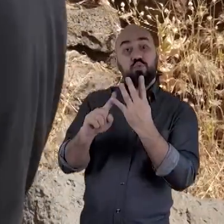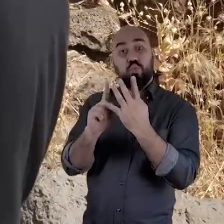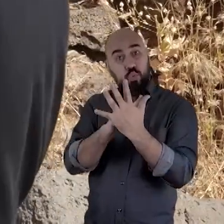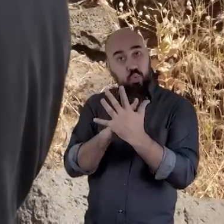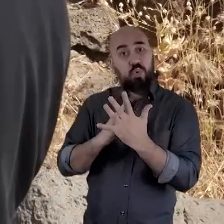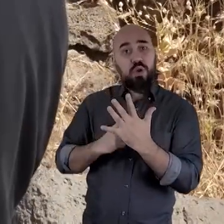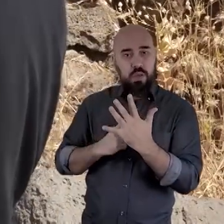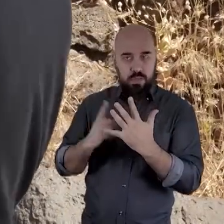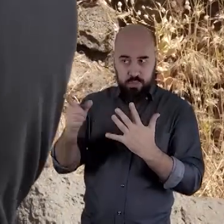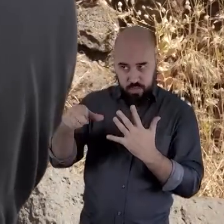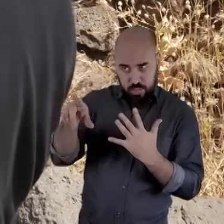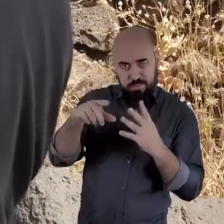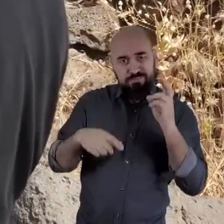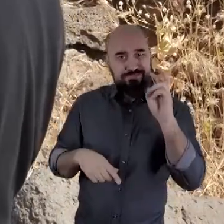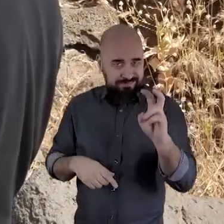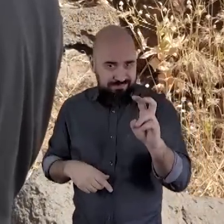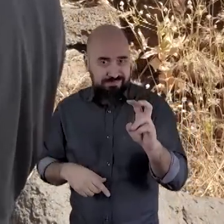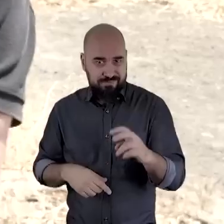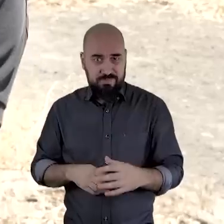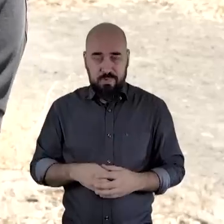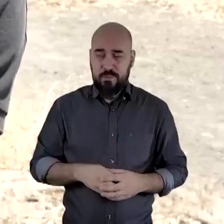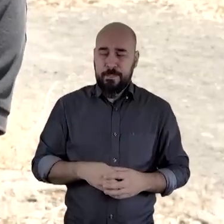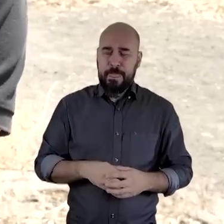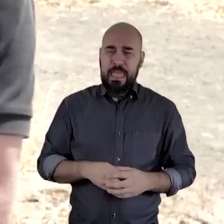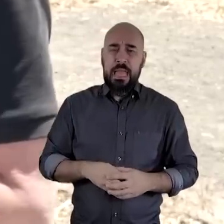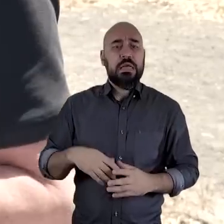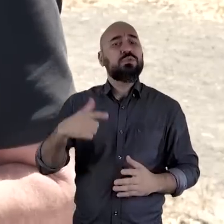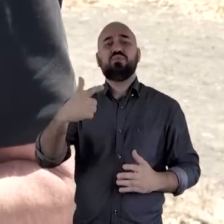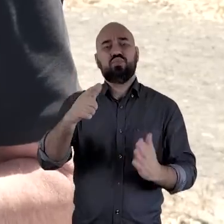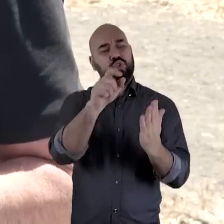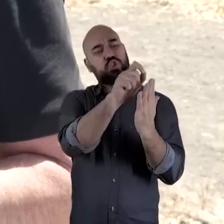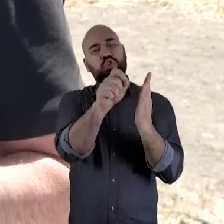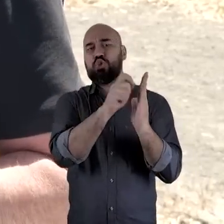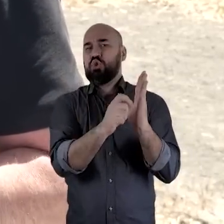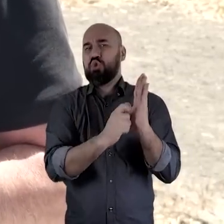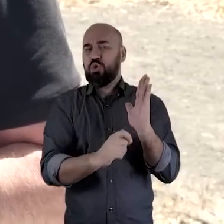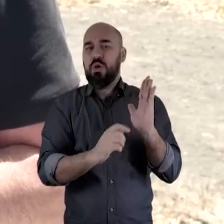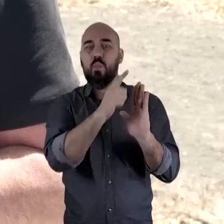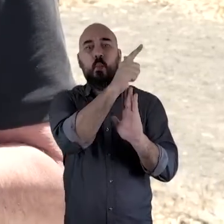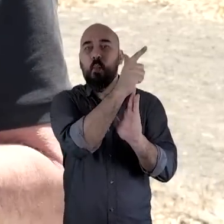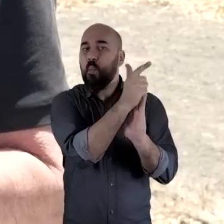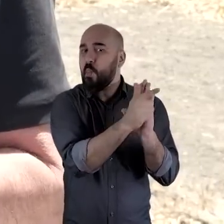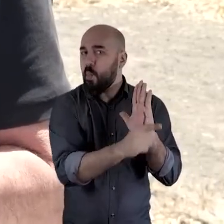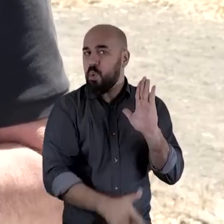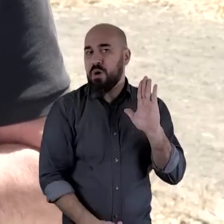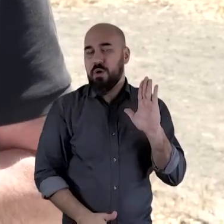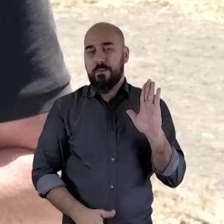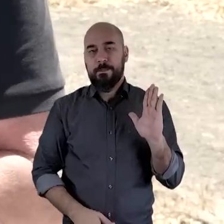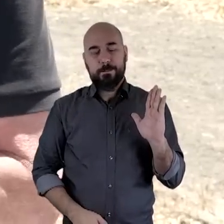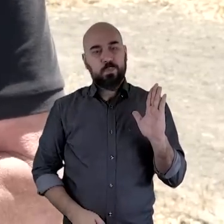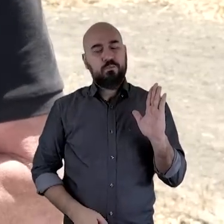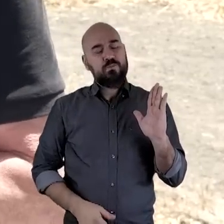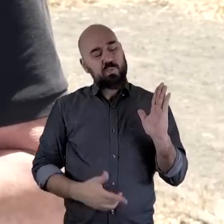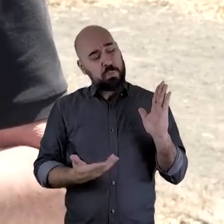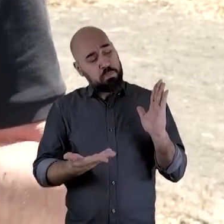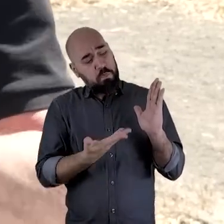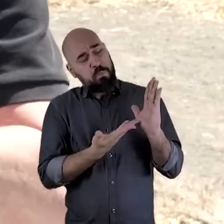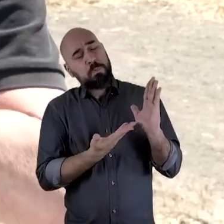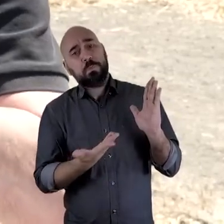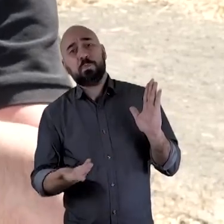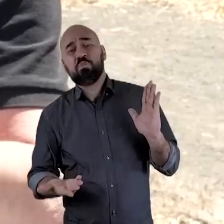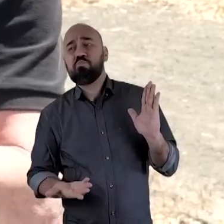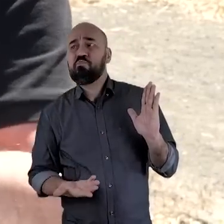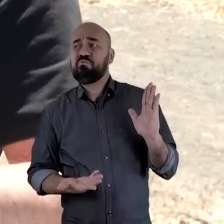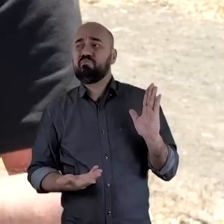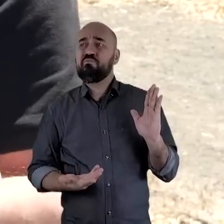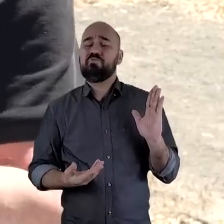2 estelas. Elas não tinham inscrições, sem nada nelas. A estela